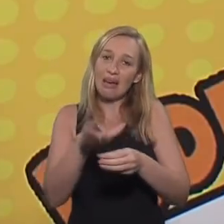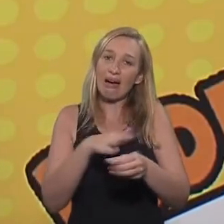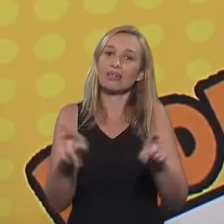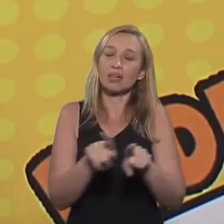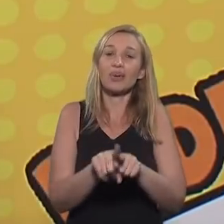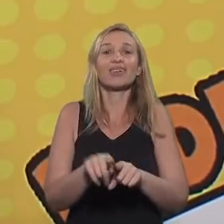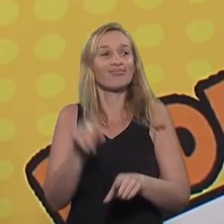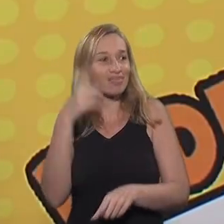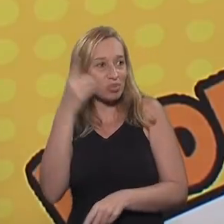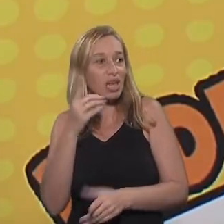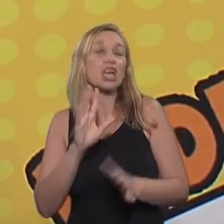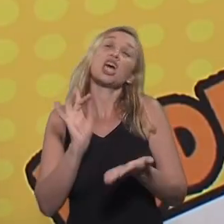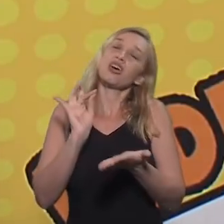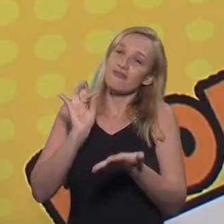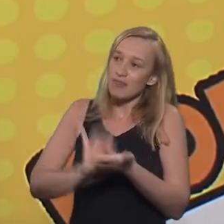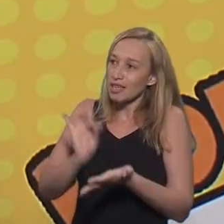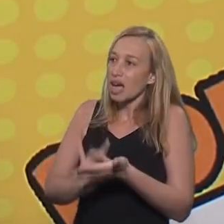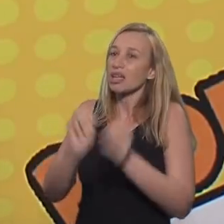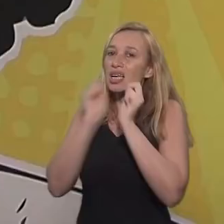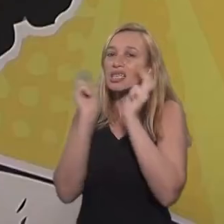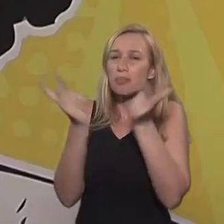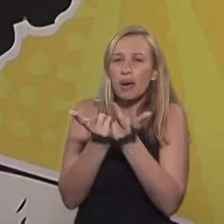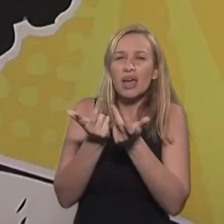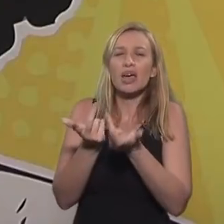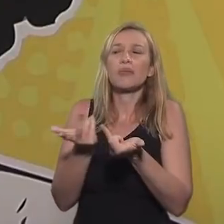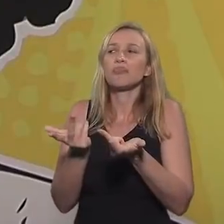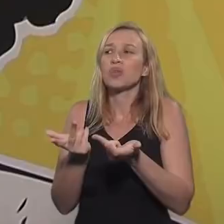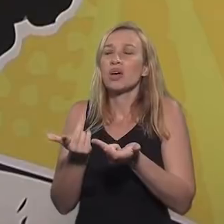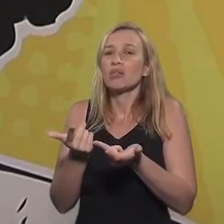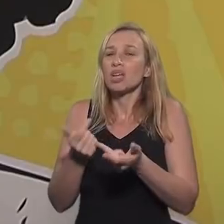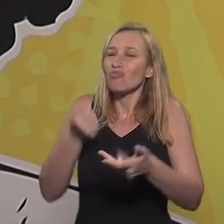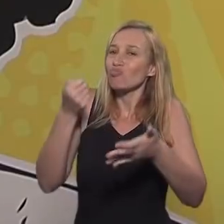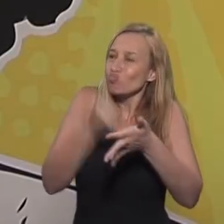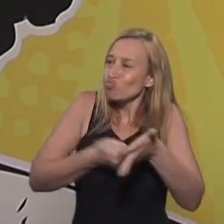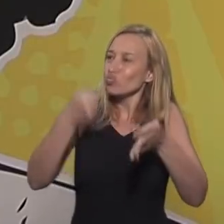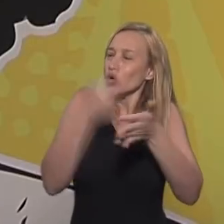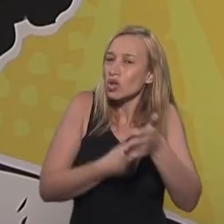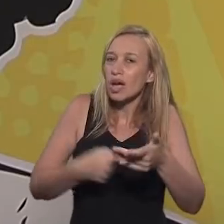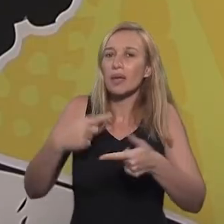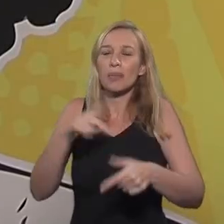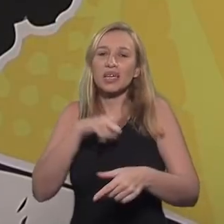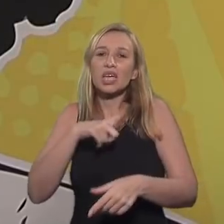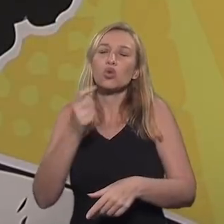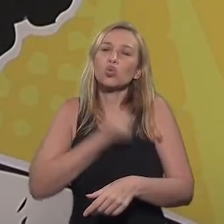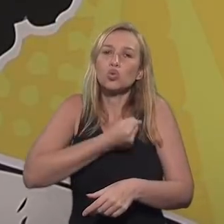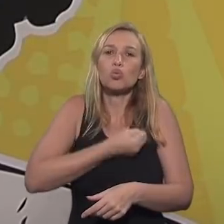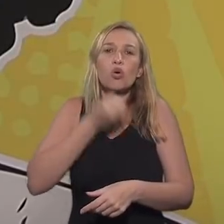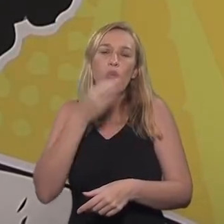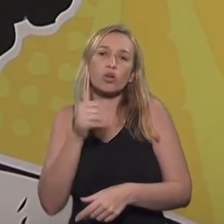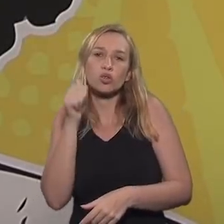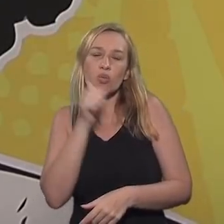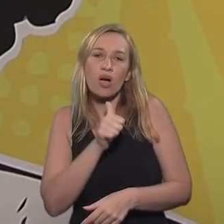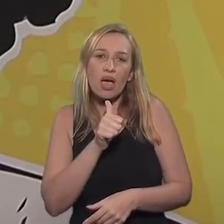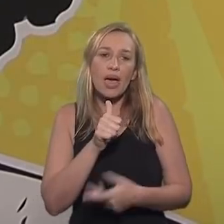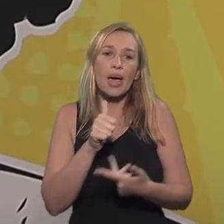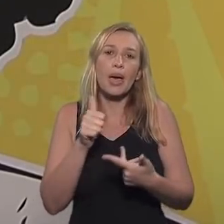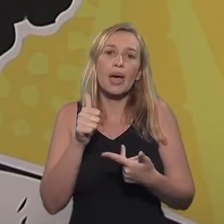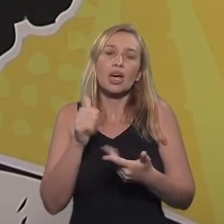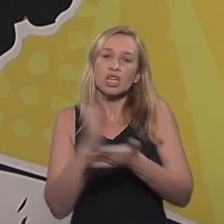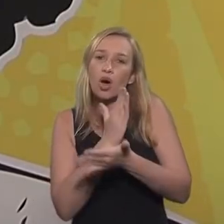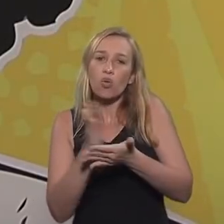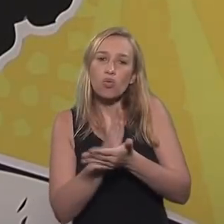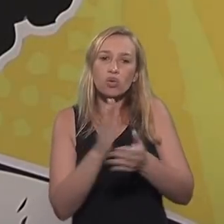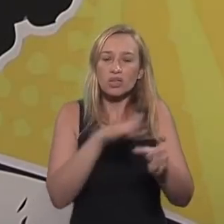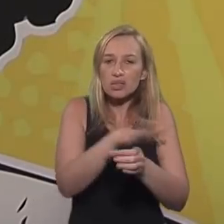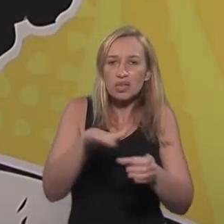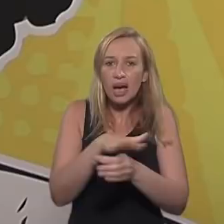também tem que ser muito valorizada nesses setores, né, deputado? É verdade, né? A Assembleia tem lutado aqui para que a gente possa ter um número de efetivo